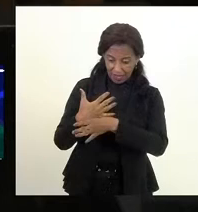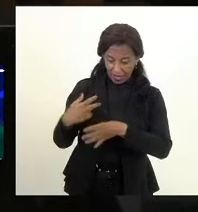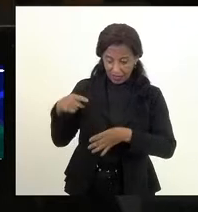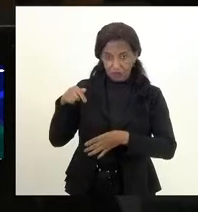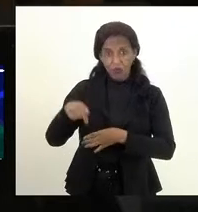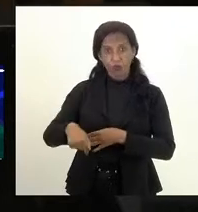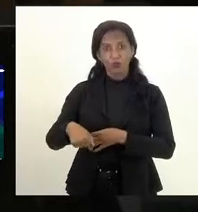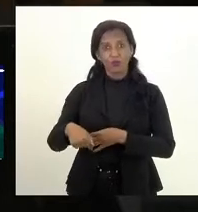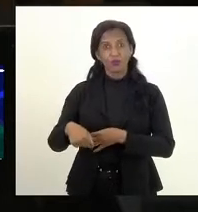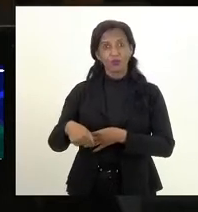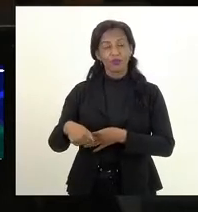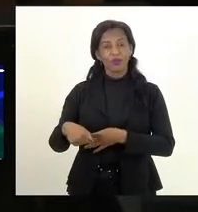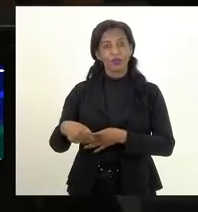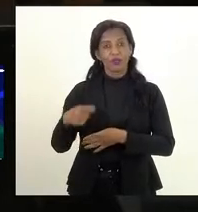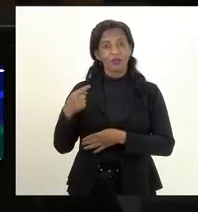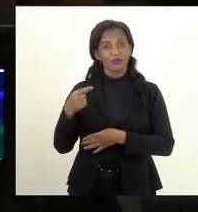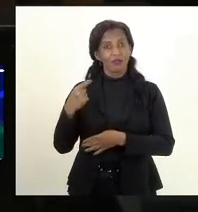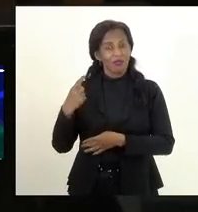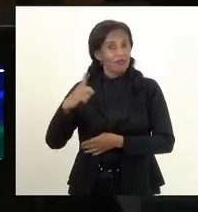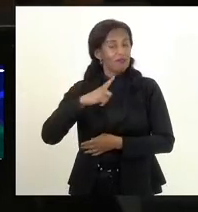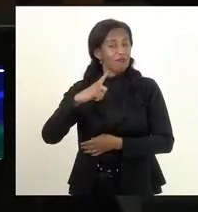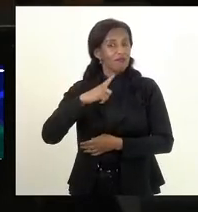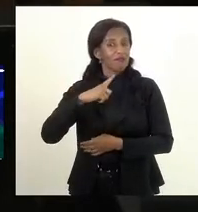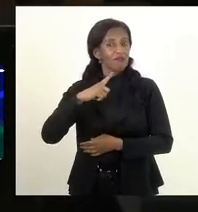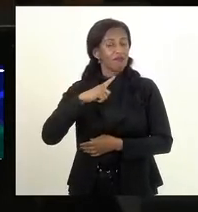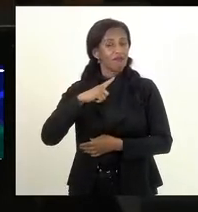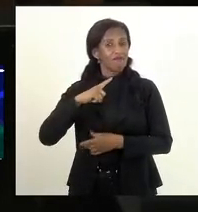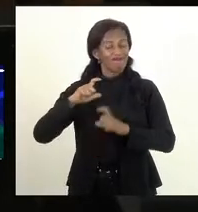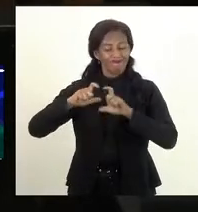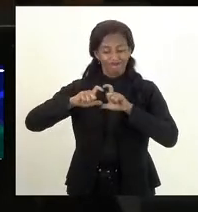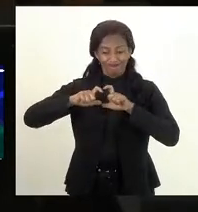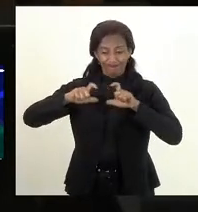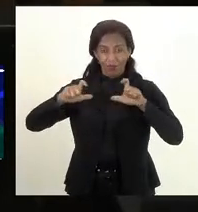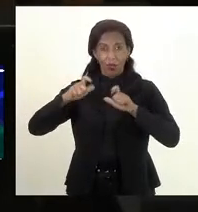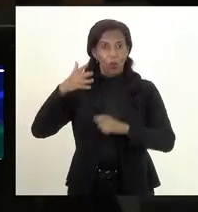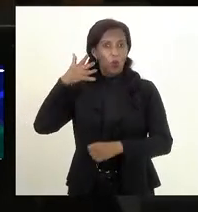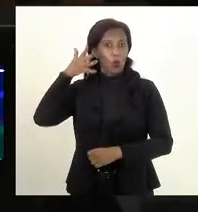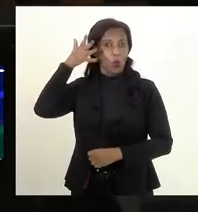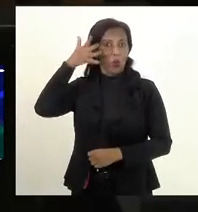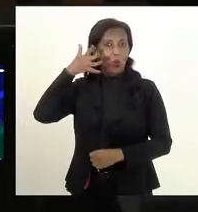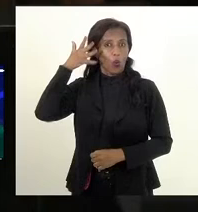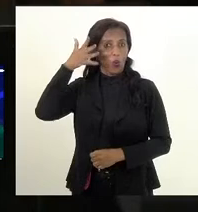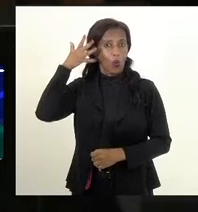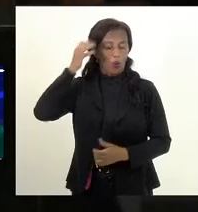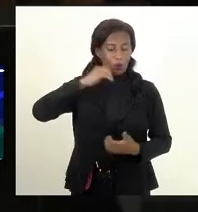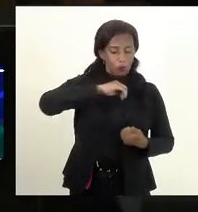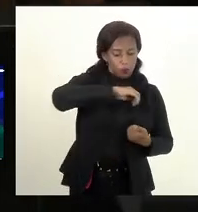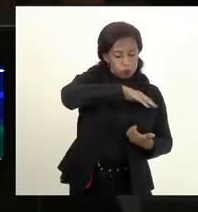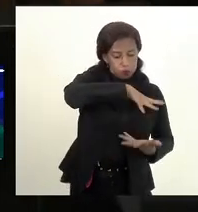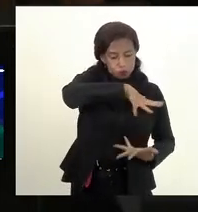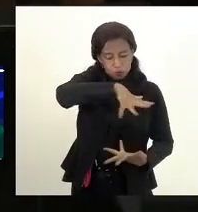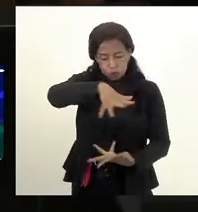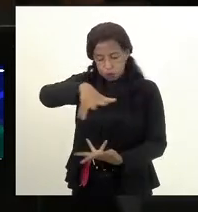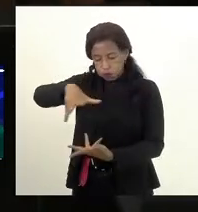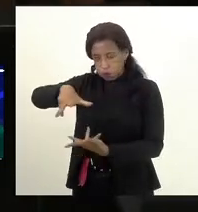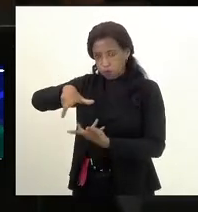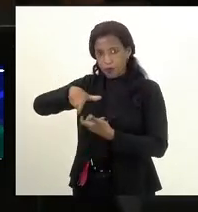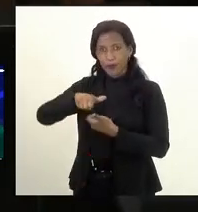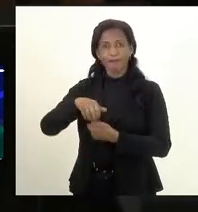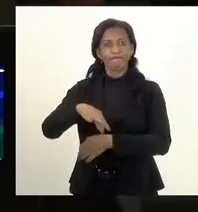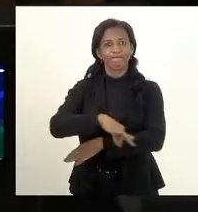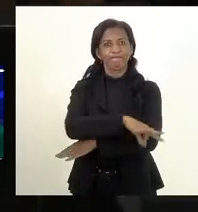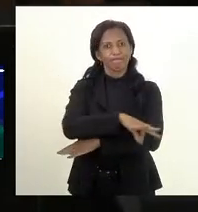Janeiro tá abrigando o grande Congresso Internacional de arquitetura